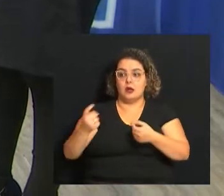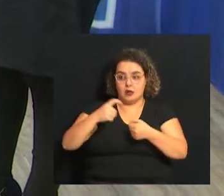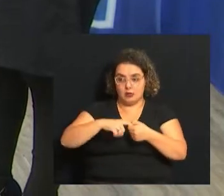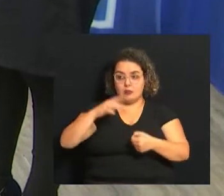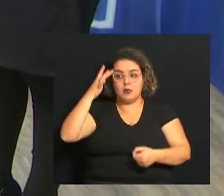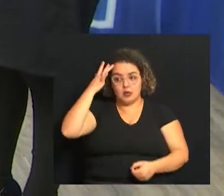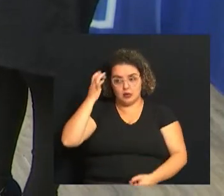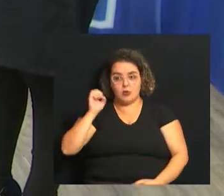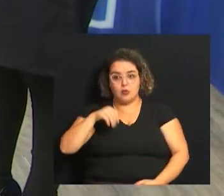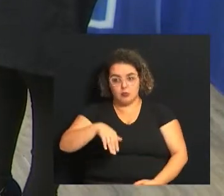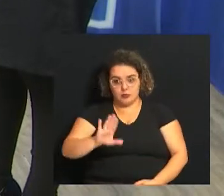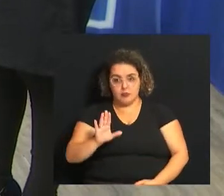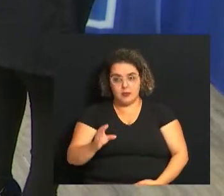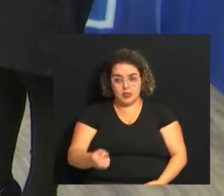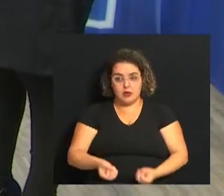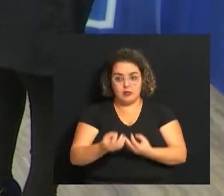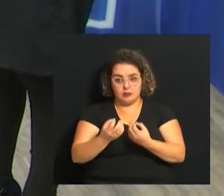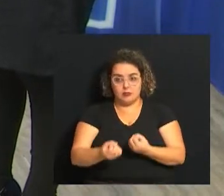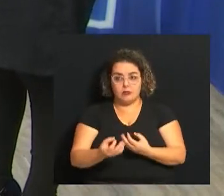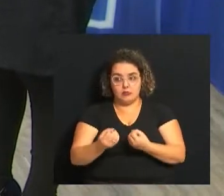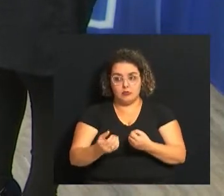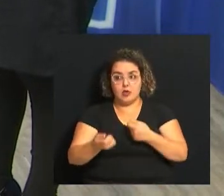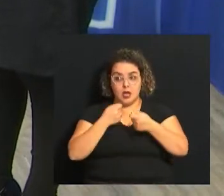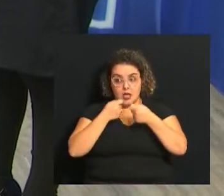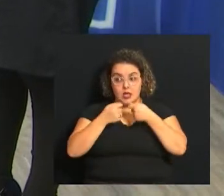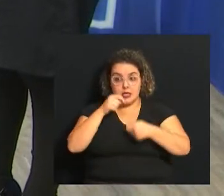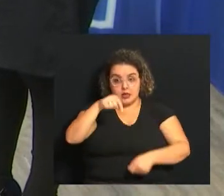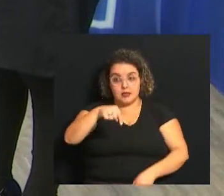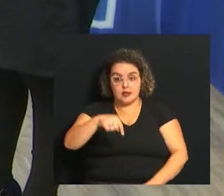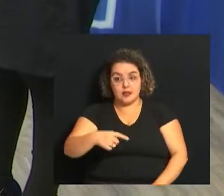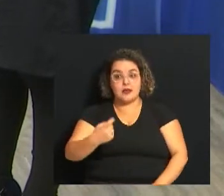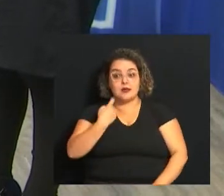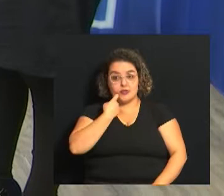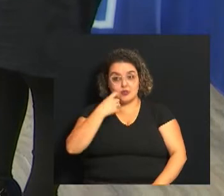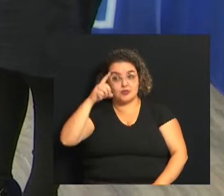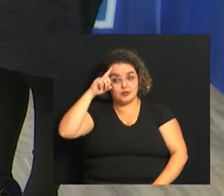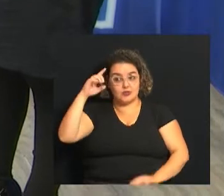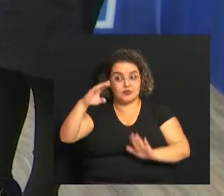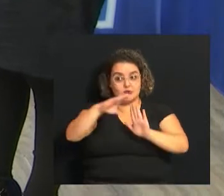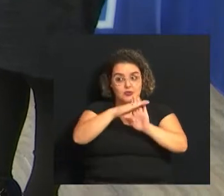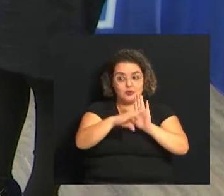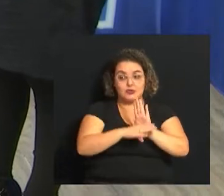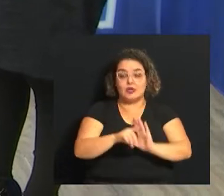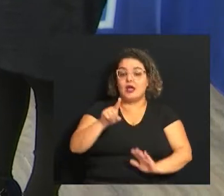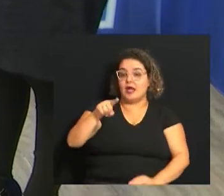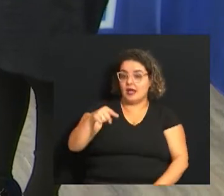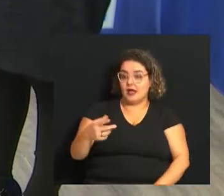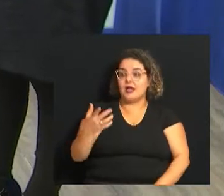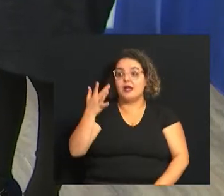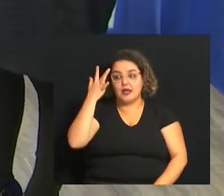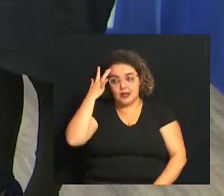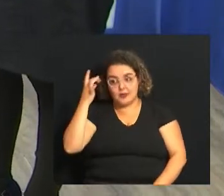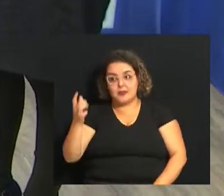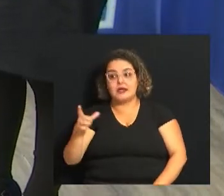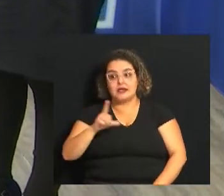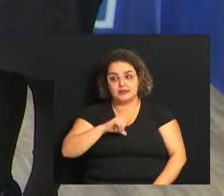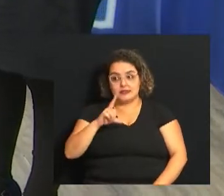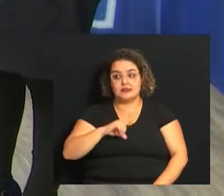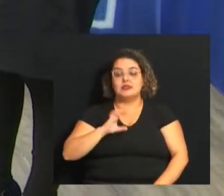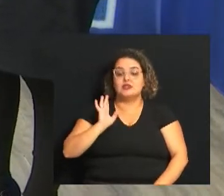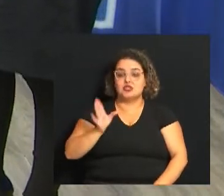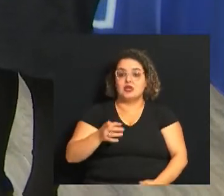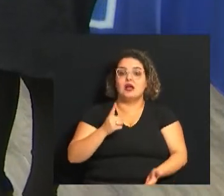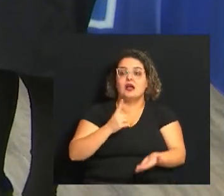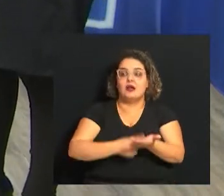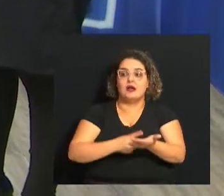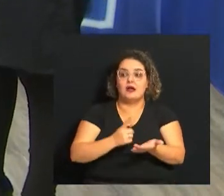mais informações e com entrevistas aqui, porque sexta-feira é dia em pauta. E amanhã, olha, a gente tem já a confirmação de